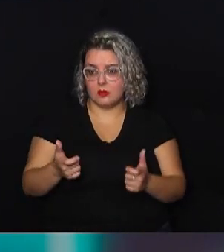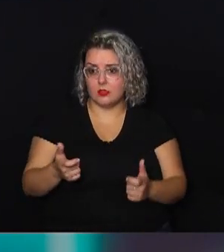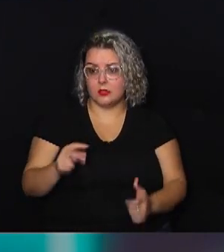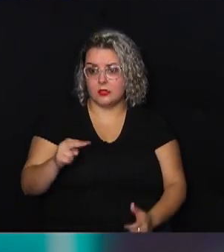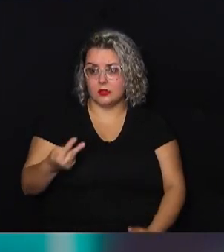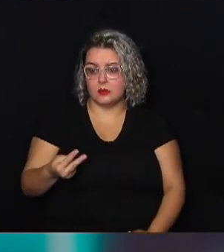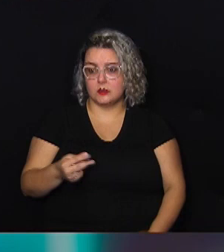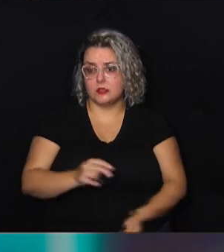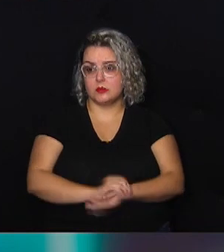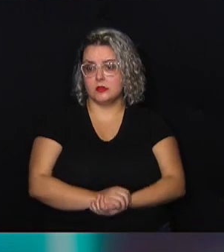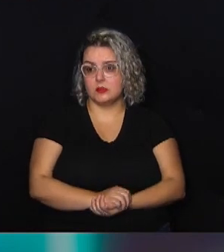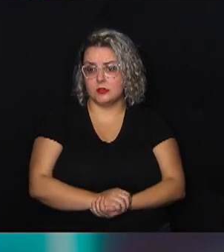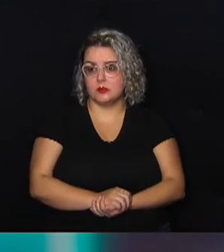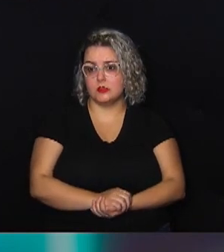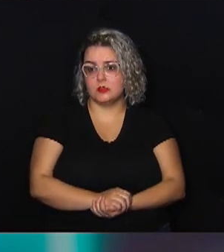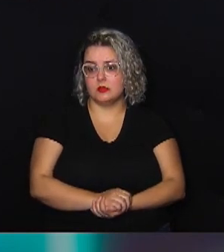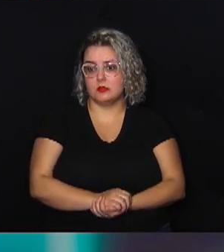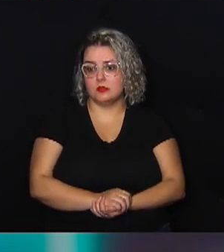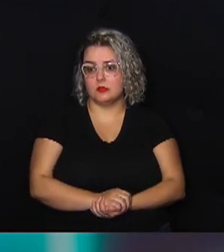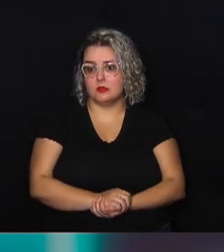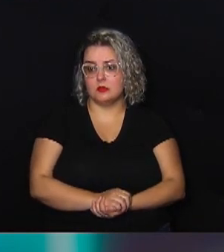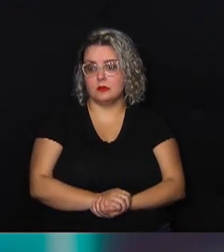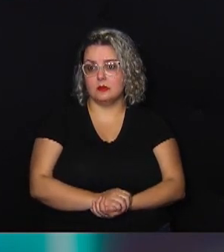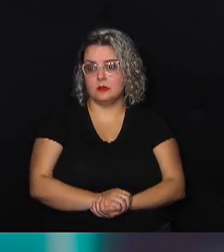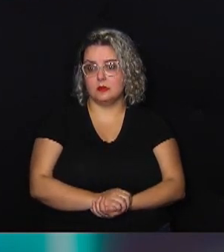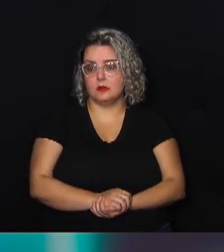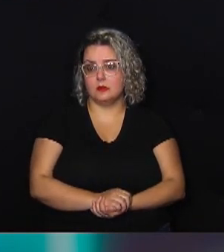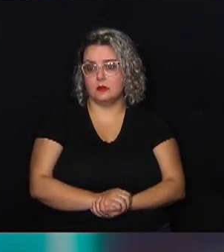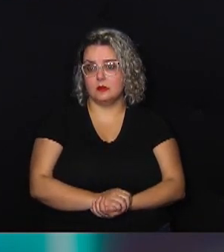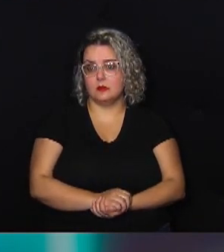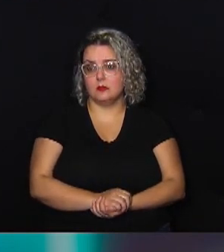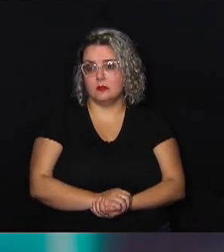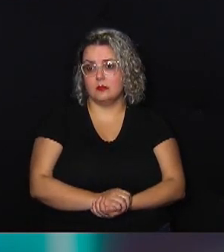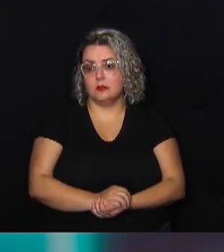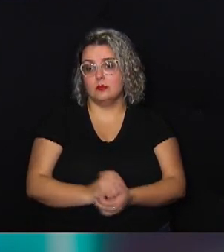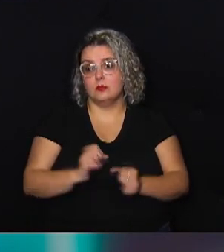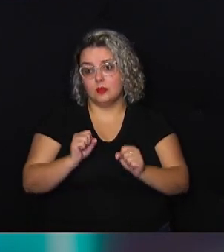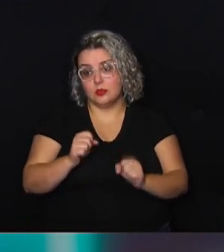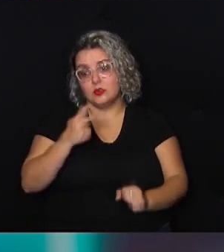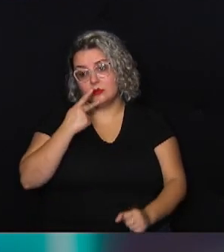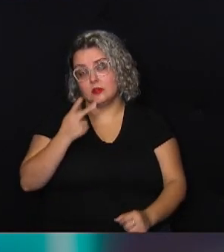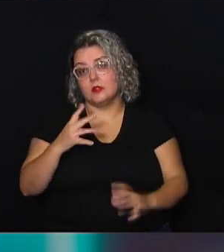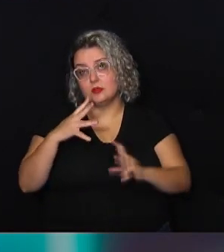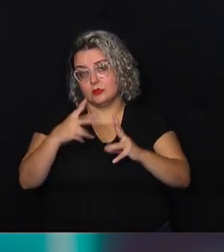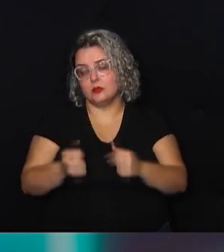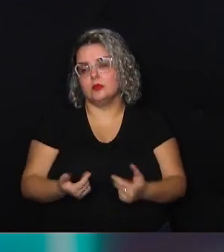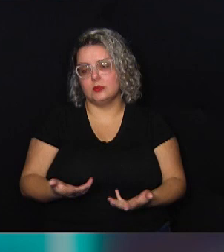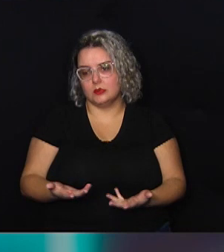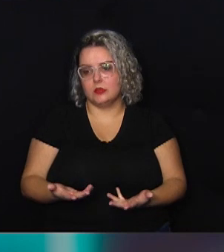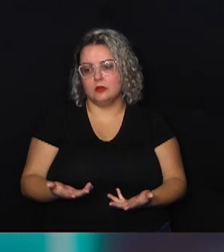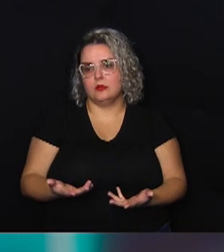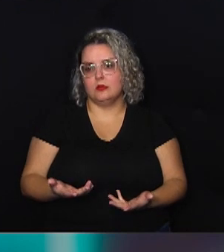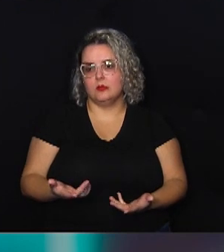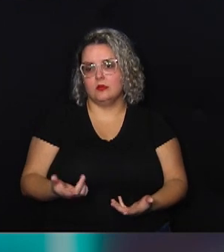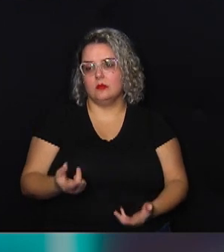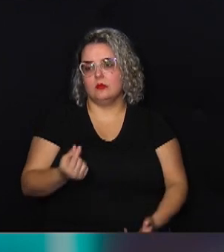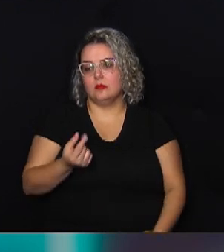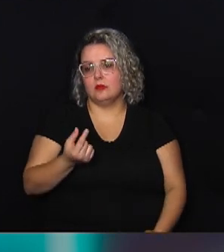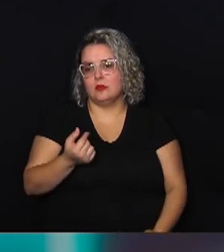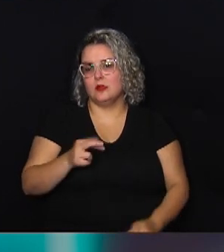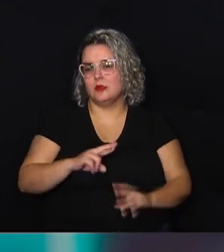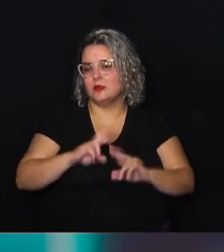né, para não ser leviana, que eu poderia dizer até na sua totalidade, fica num valor muito aquém ao custo real